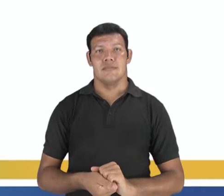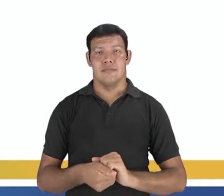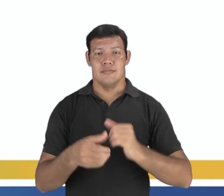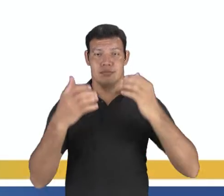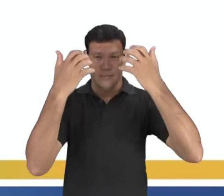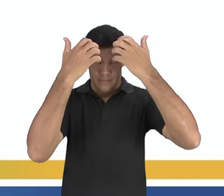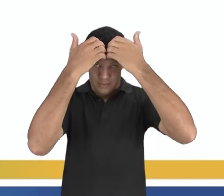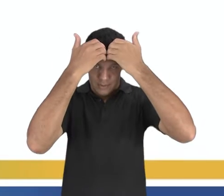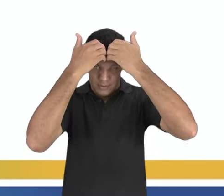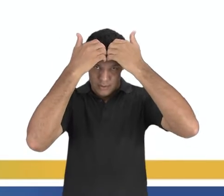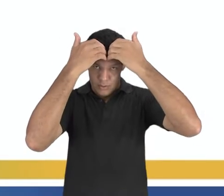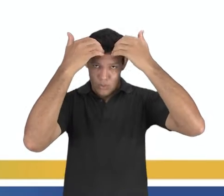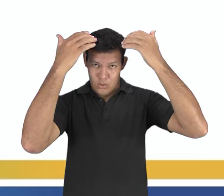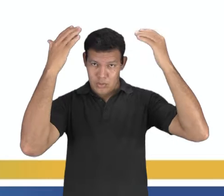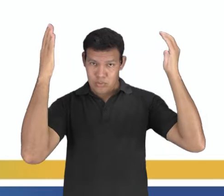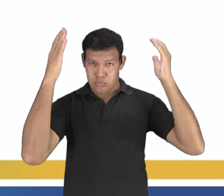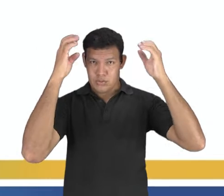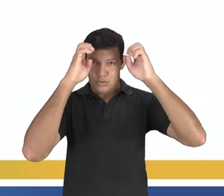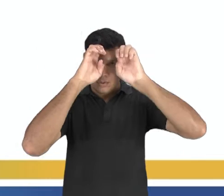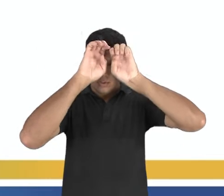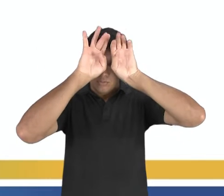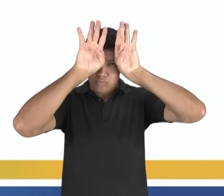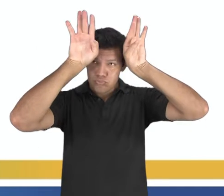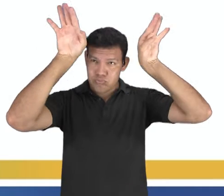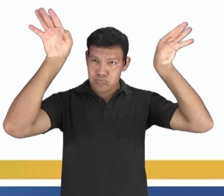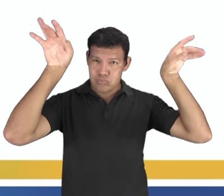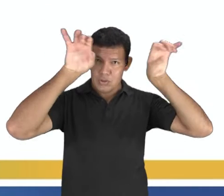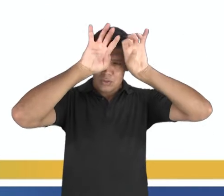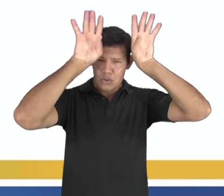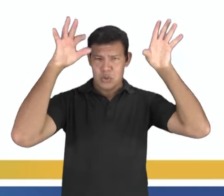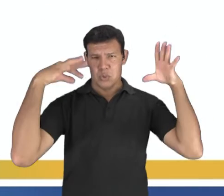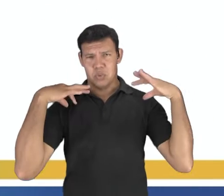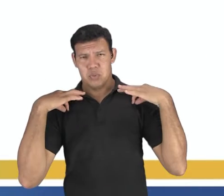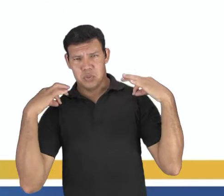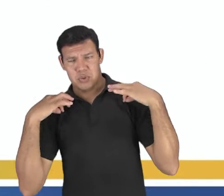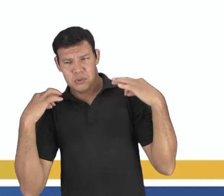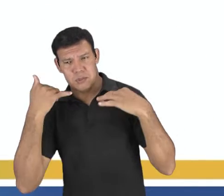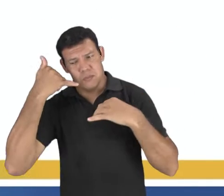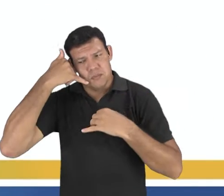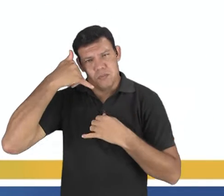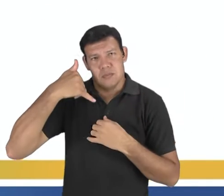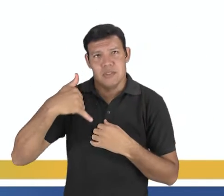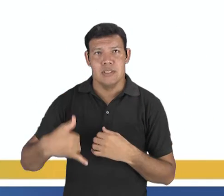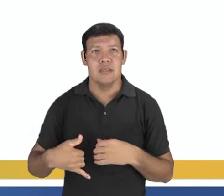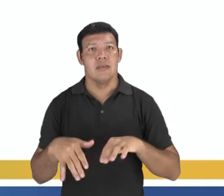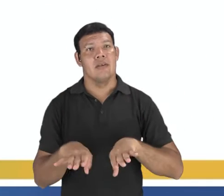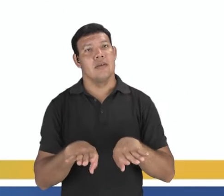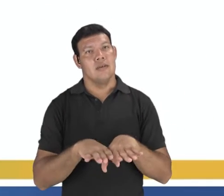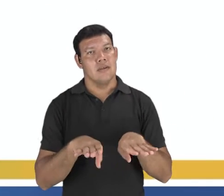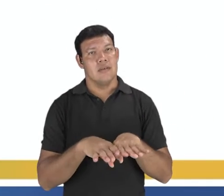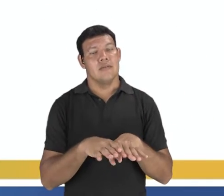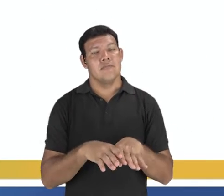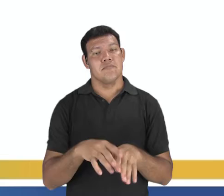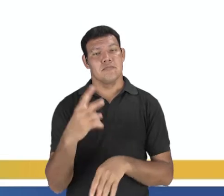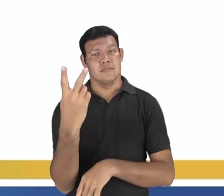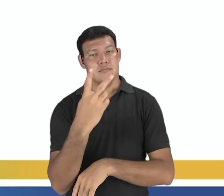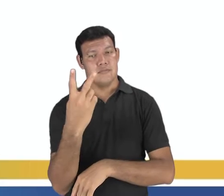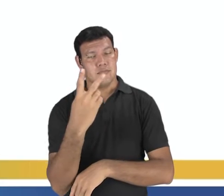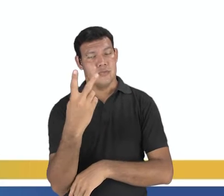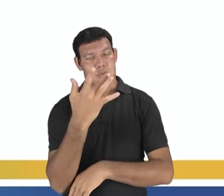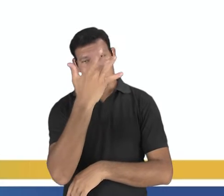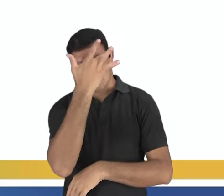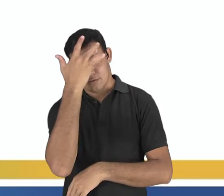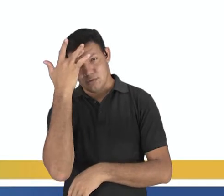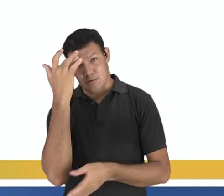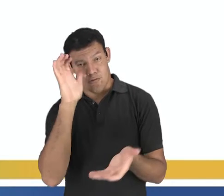um cérebro aberto, saindo vários objetos, roupa e celular. Temos duas pessoas, aliás, um